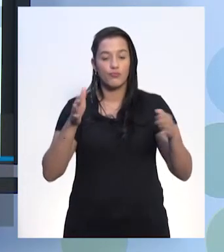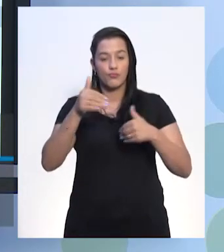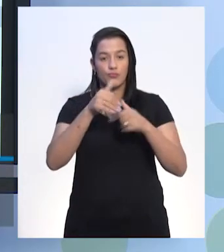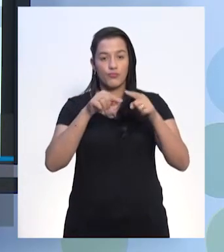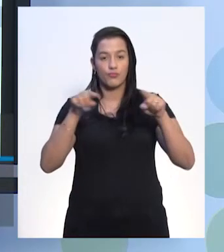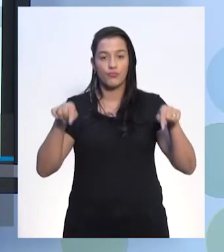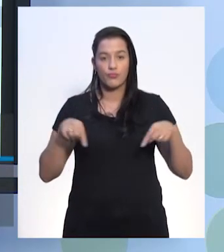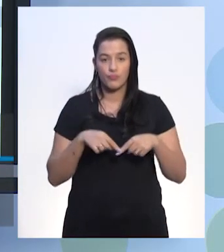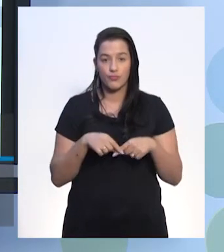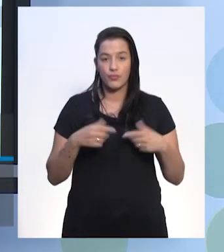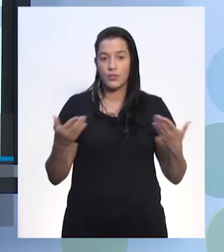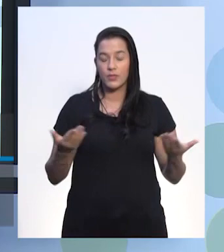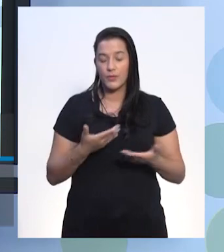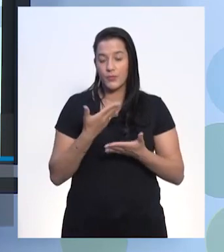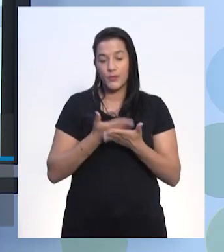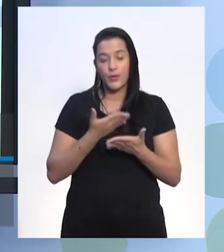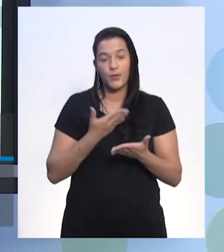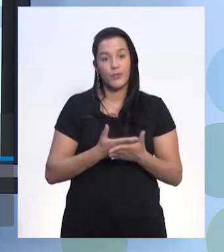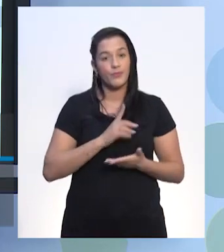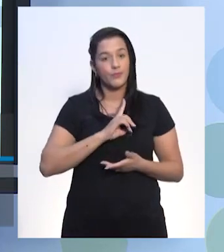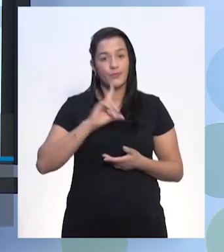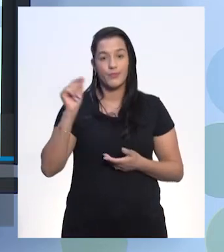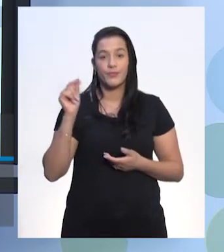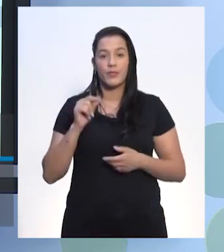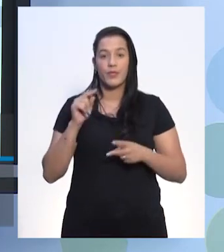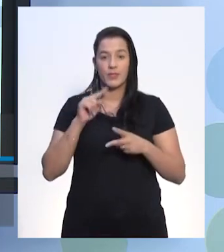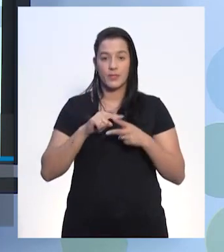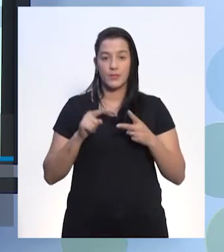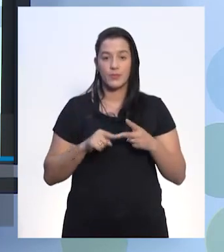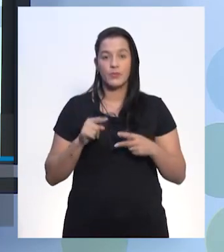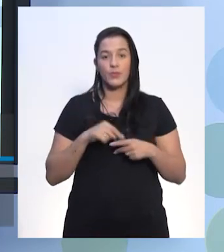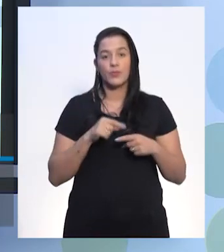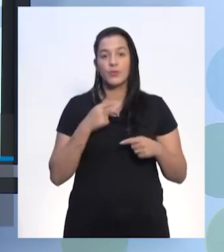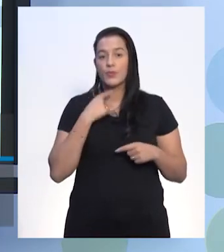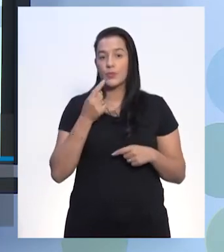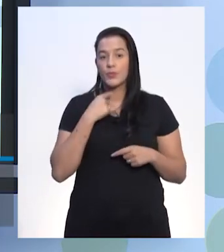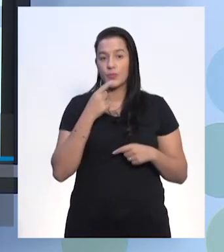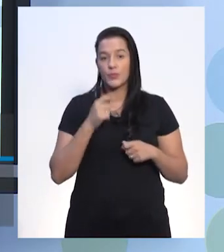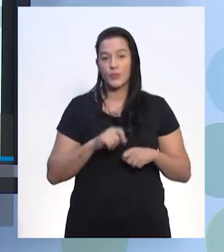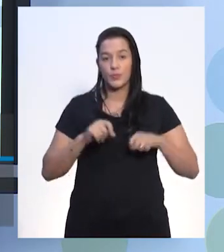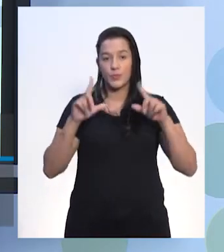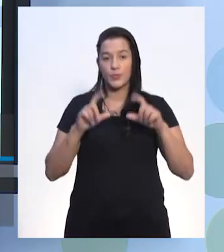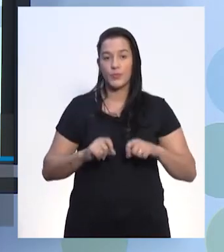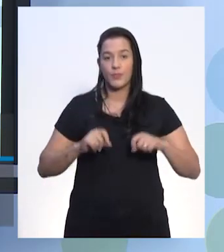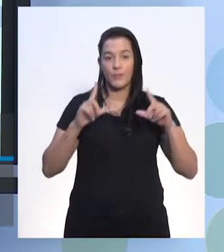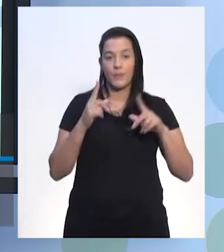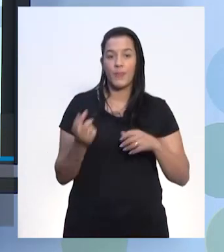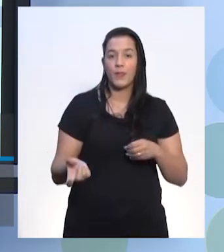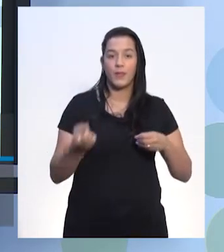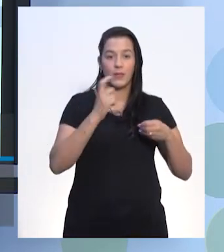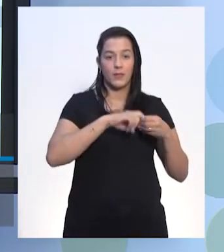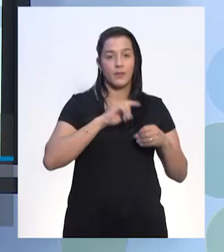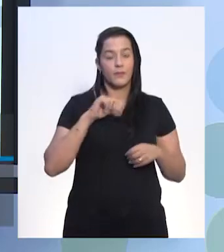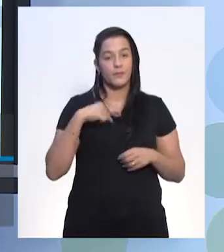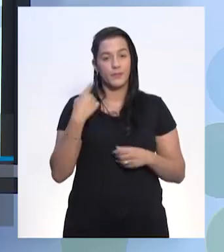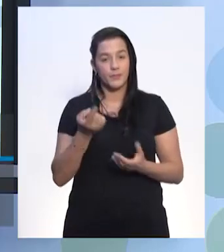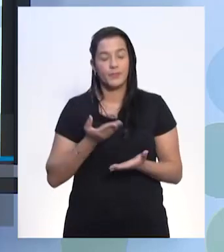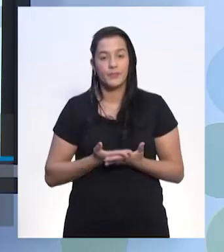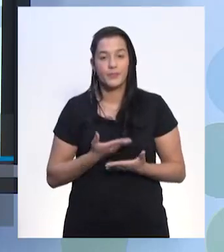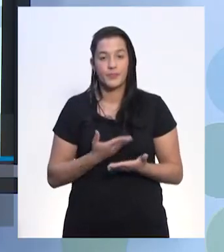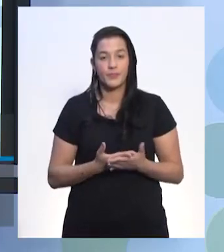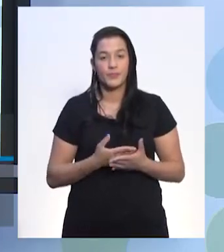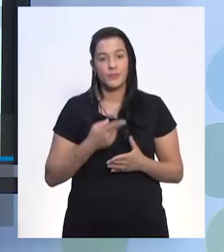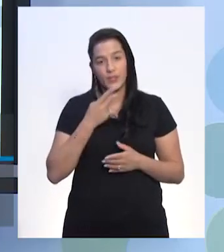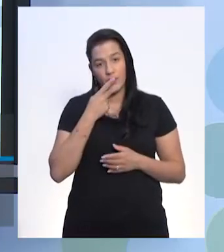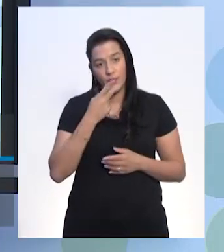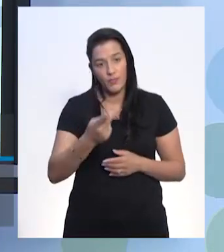Ju, nossa aula voou. Esses 2 PPTs que eu não consegui dar agora no final, eu retomo na próxima. E quando eu falo